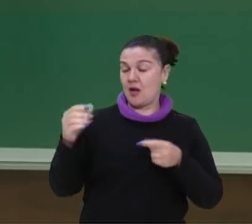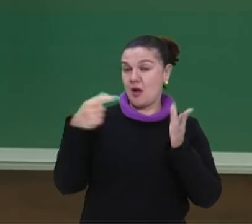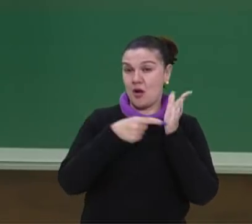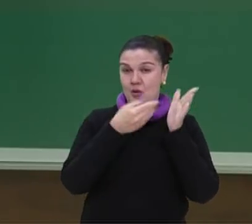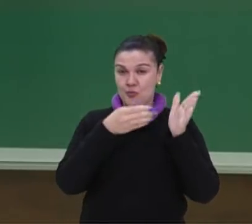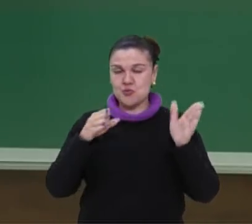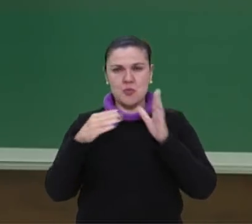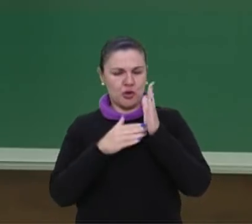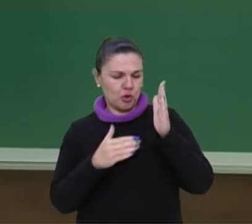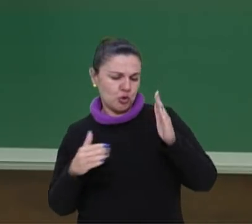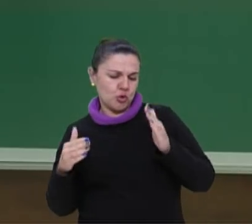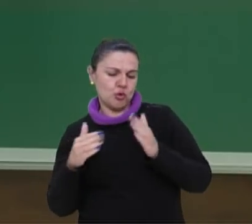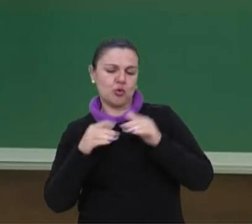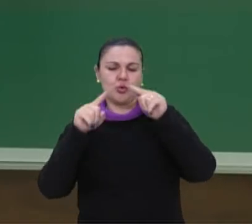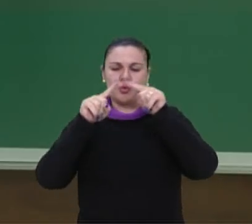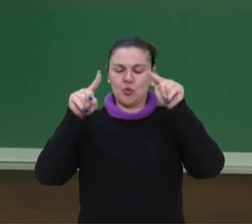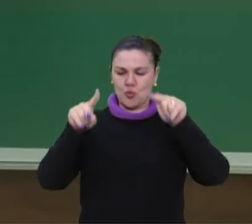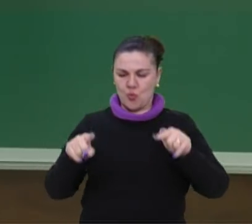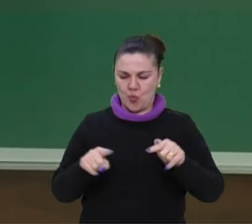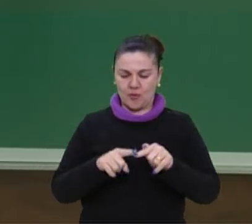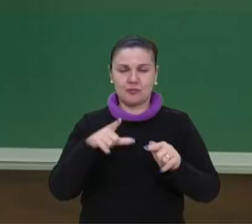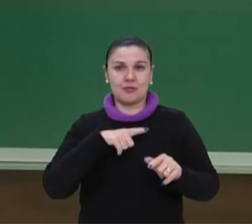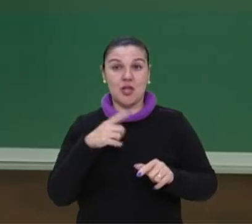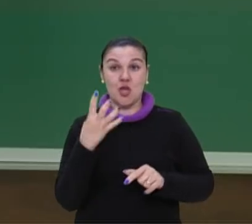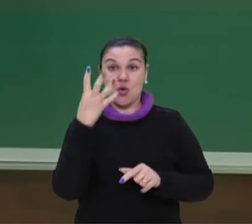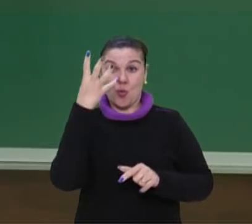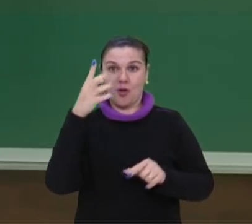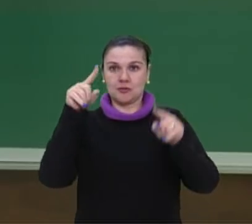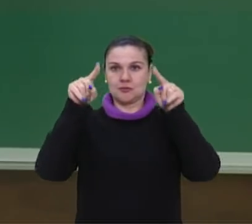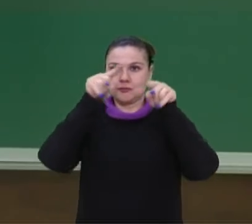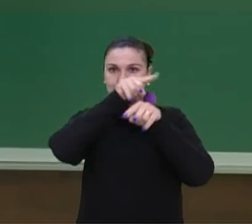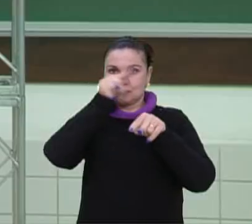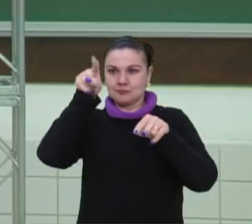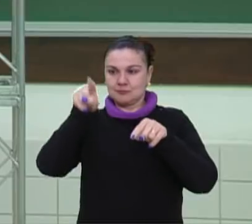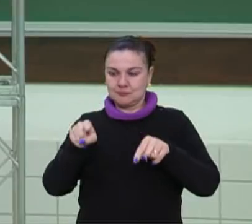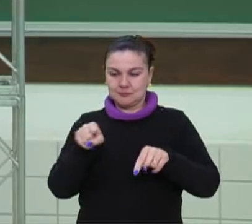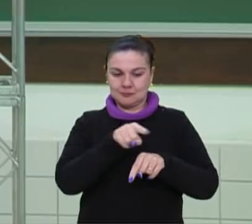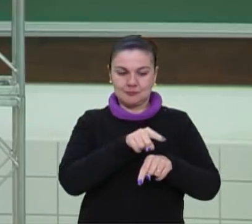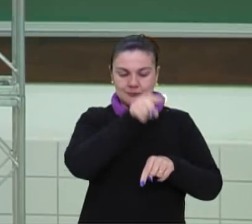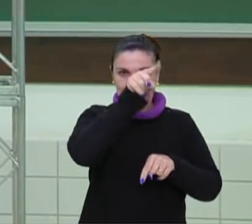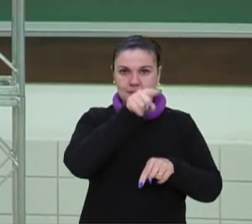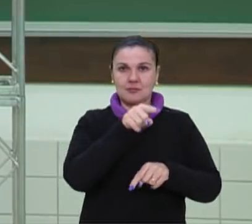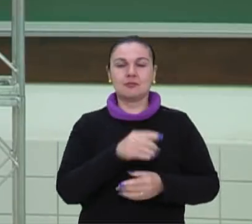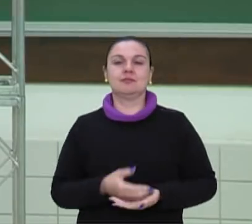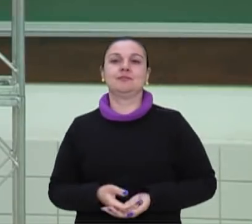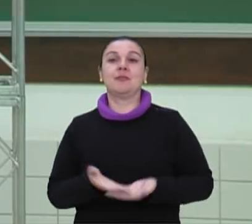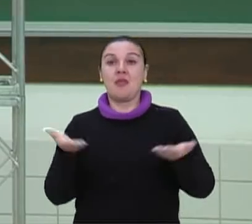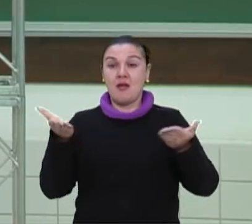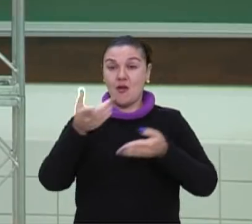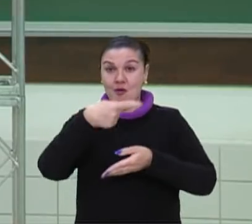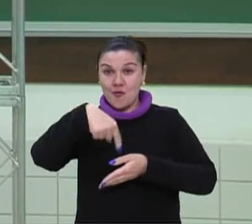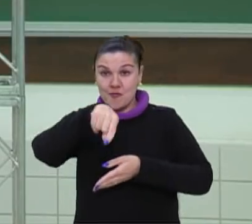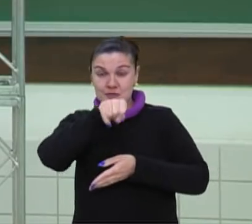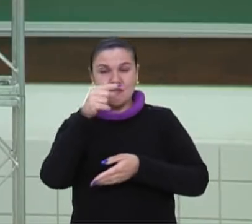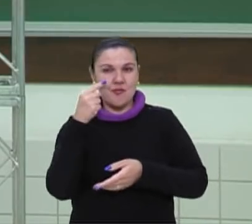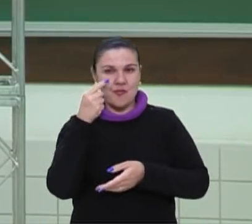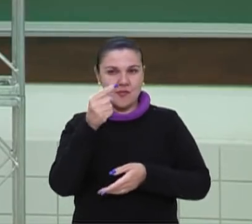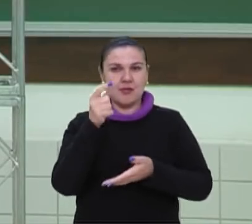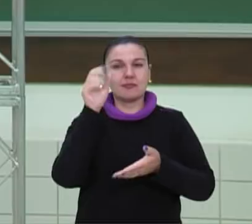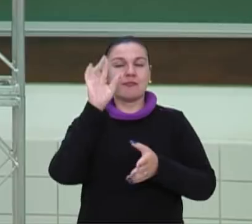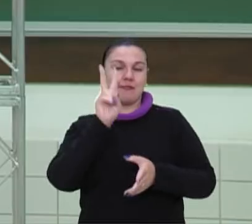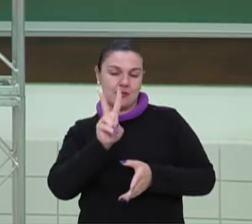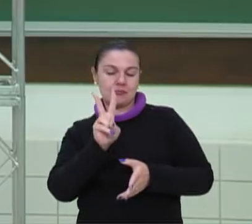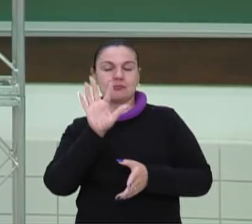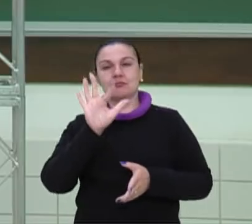sentença, todo quadrilátero possui 4 lados. Então, vocês vão verificar aí e vão colocar